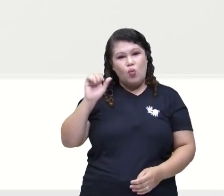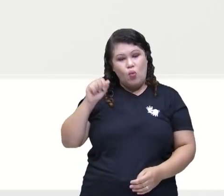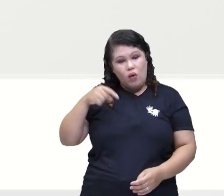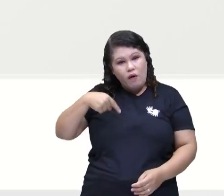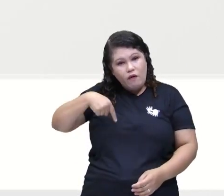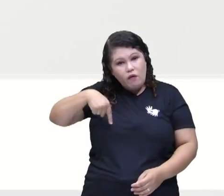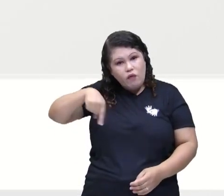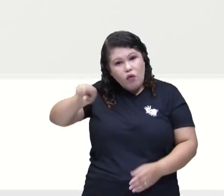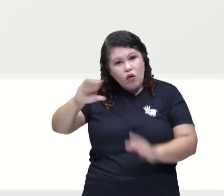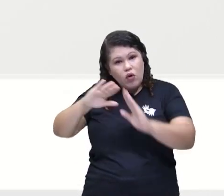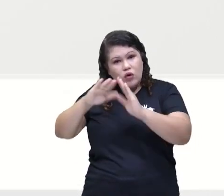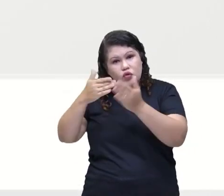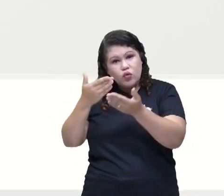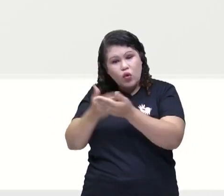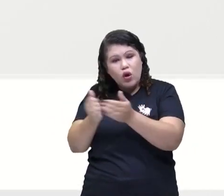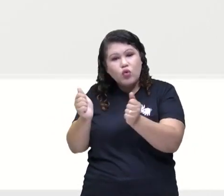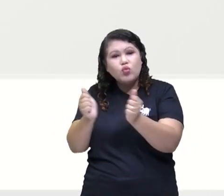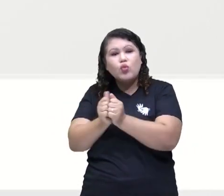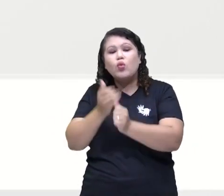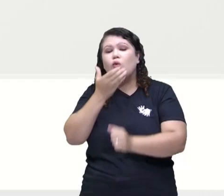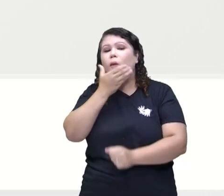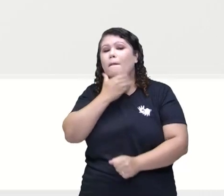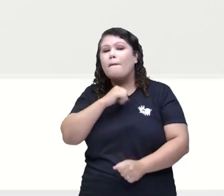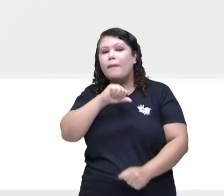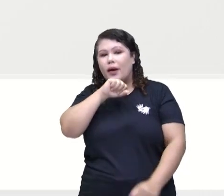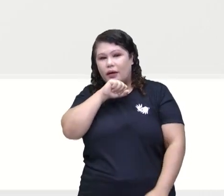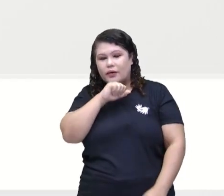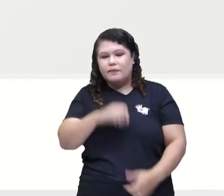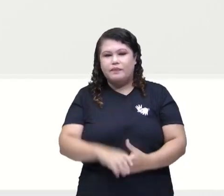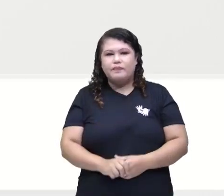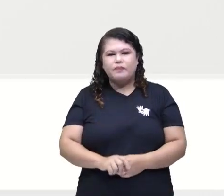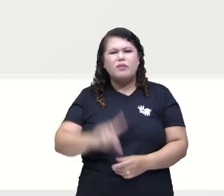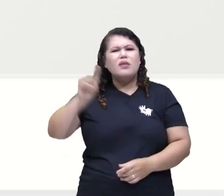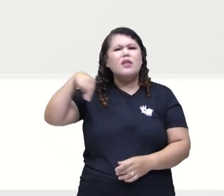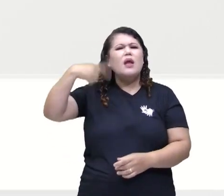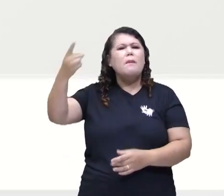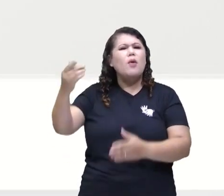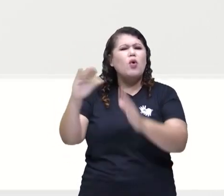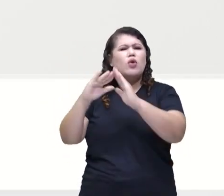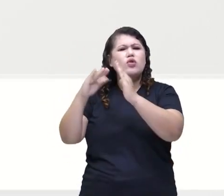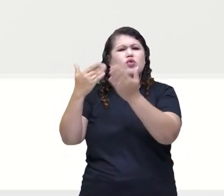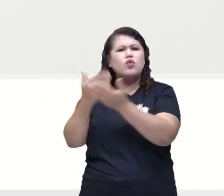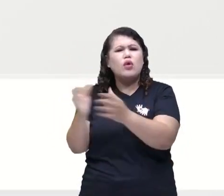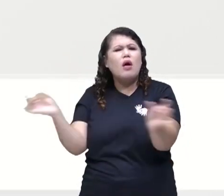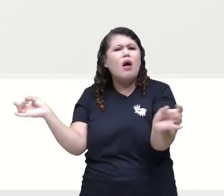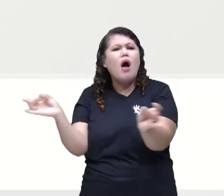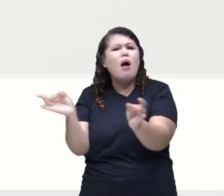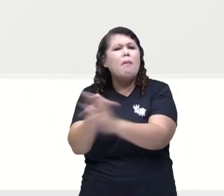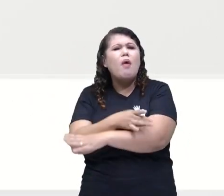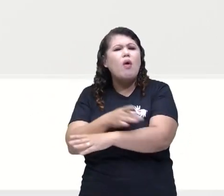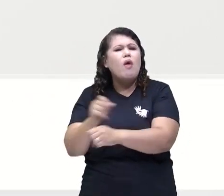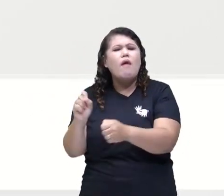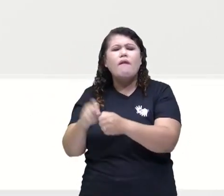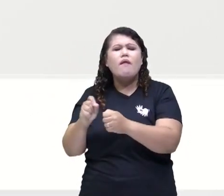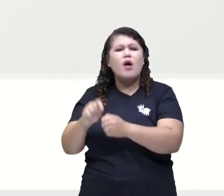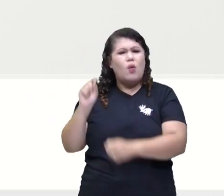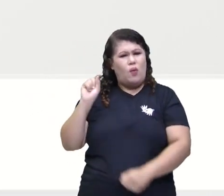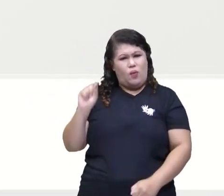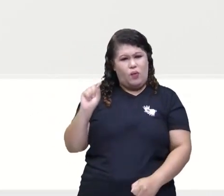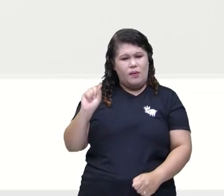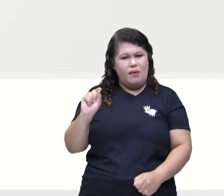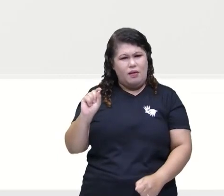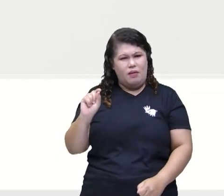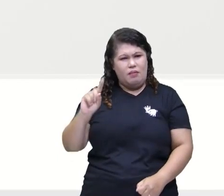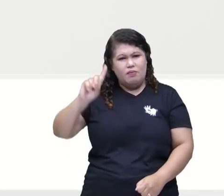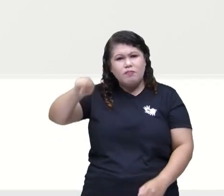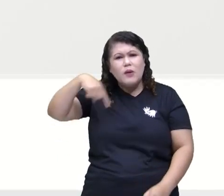pai dele. Depois, o que ele fez? O que ele fez depois de ir para a